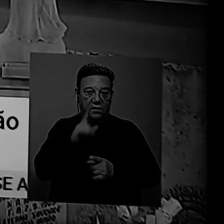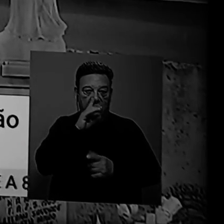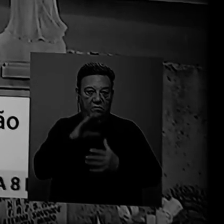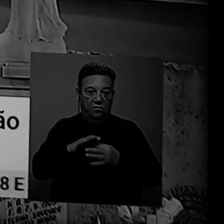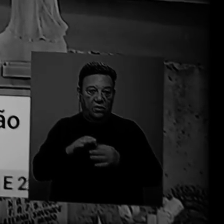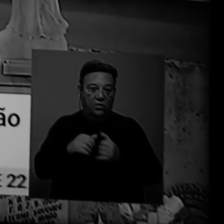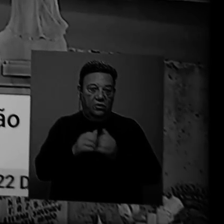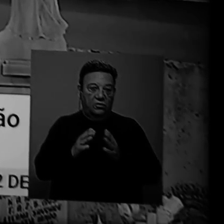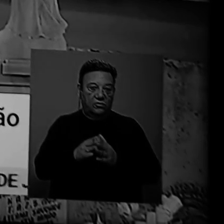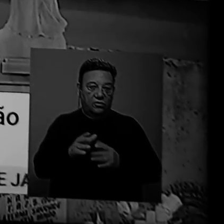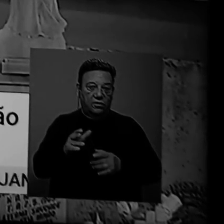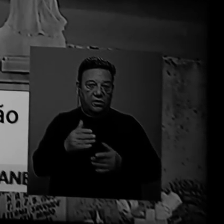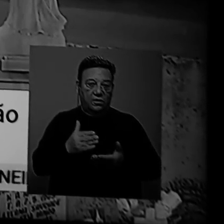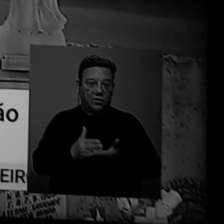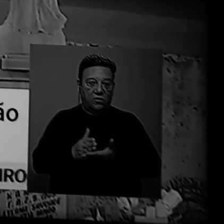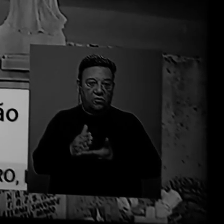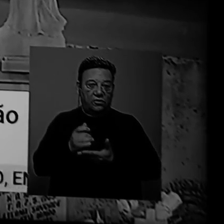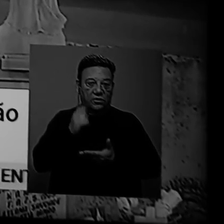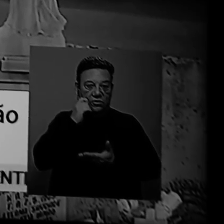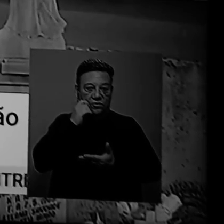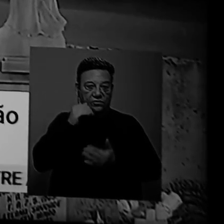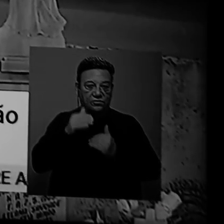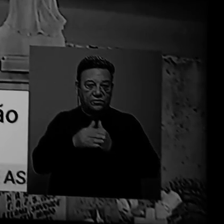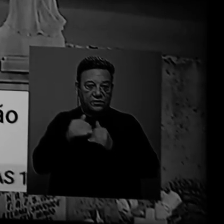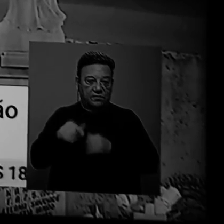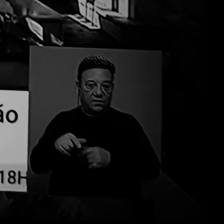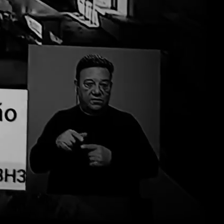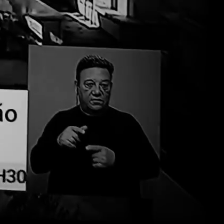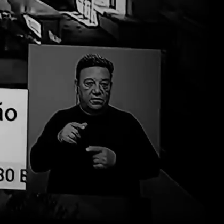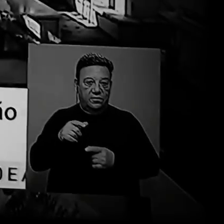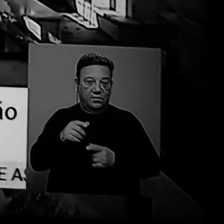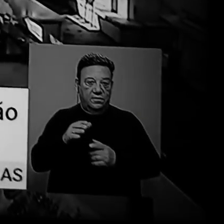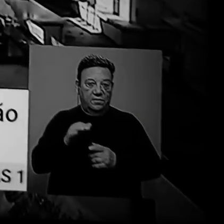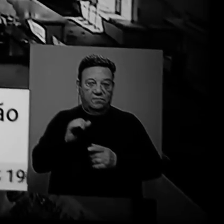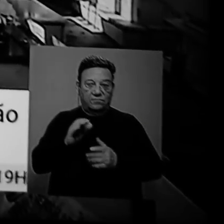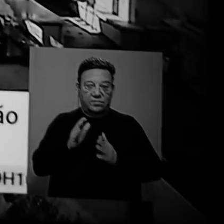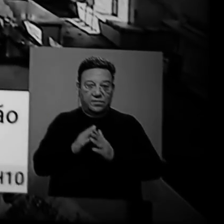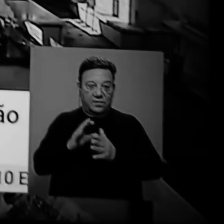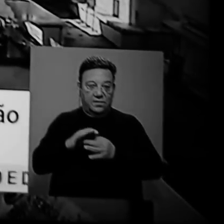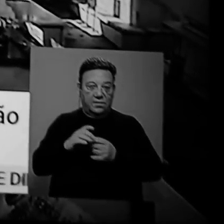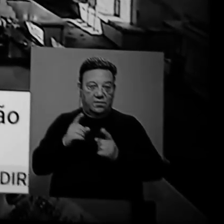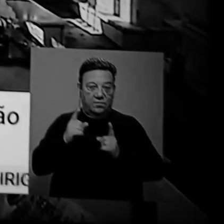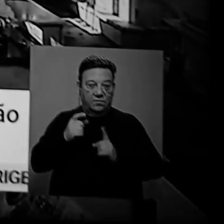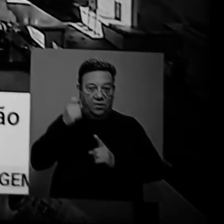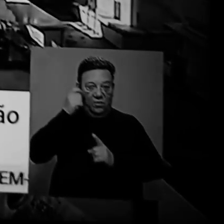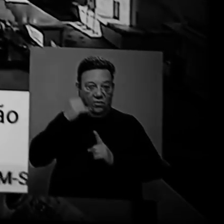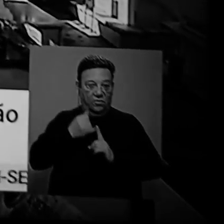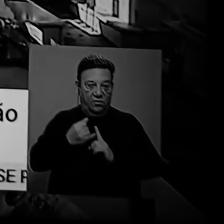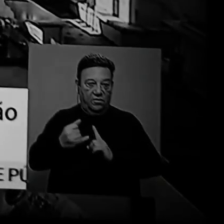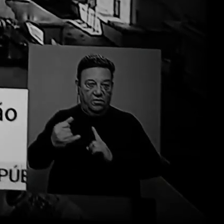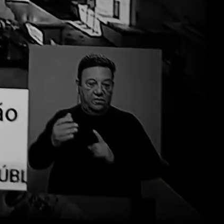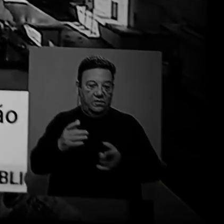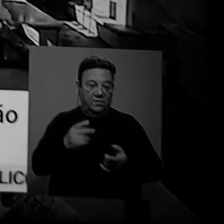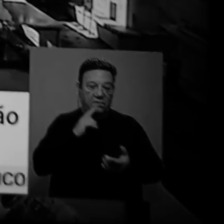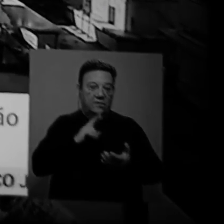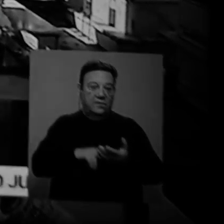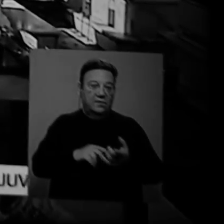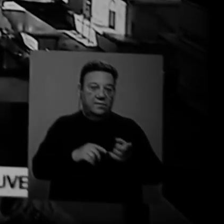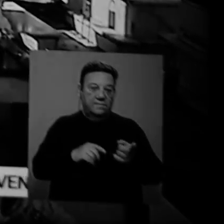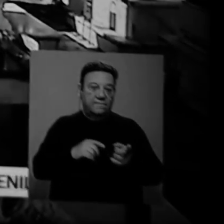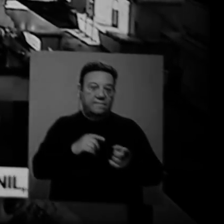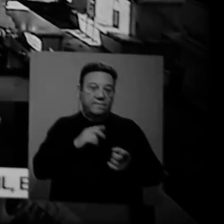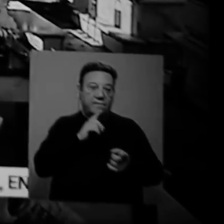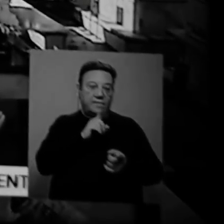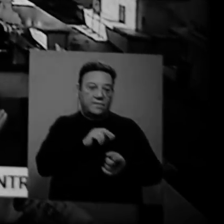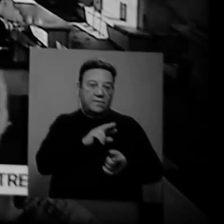entre toda a rota de turismo cemiterial, dos cemitérios paroquiais, partindo de Louros, e, de facto, ele